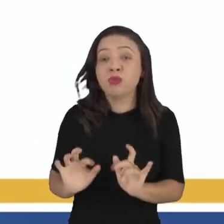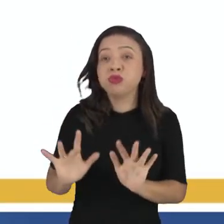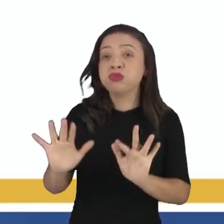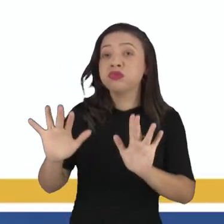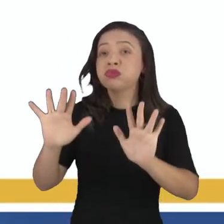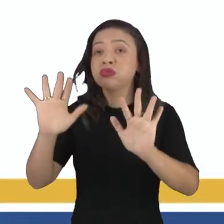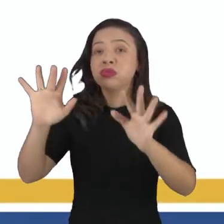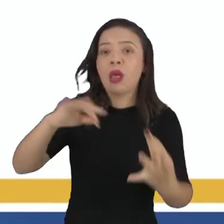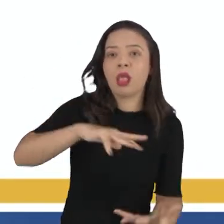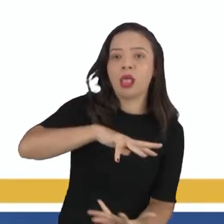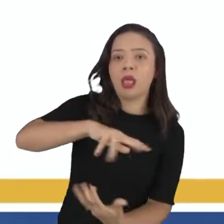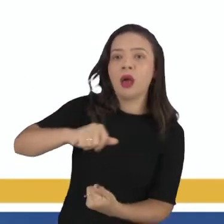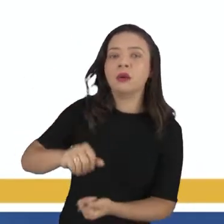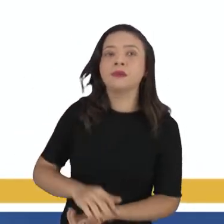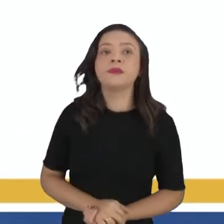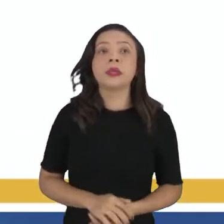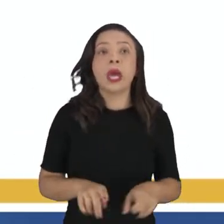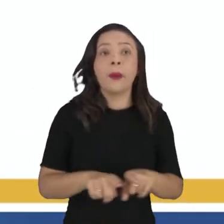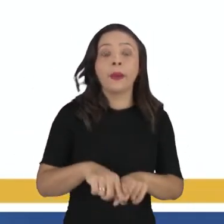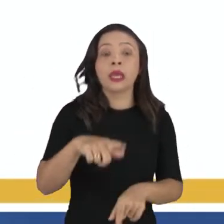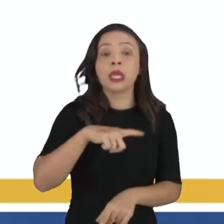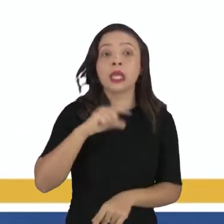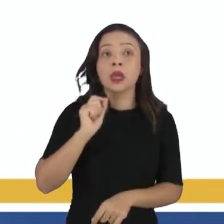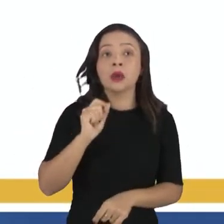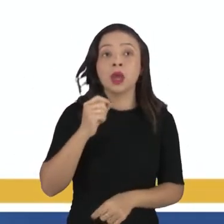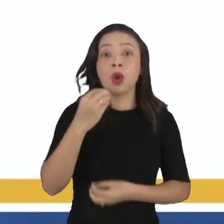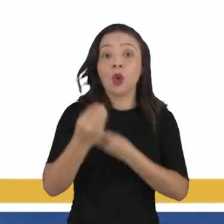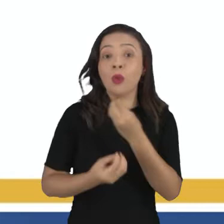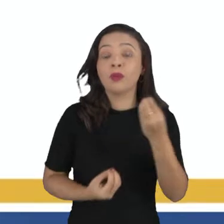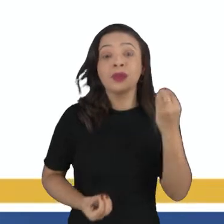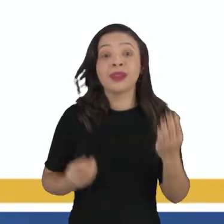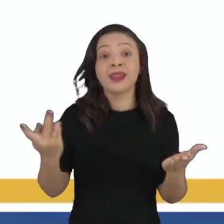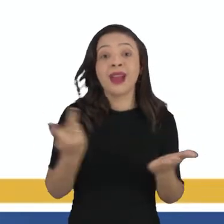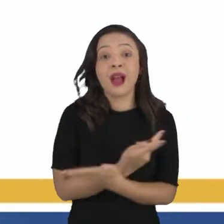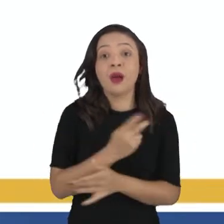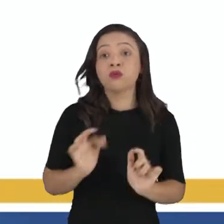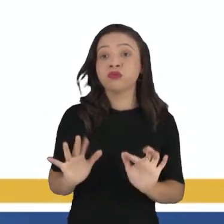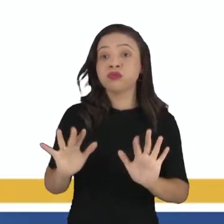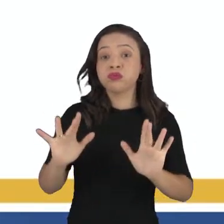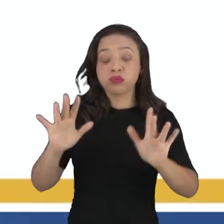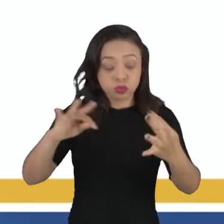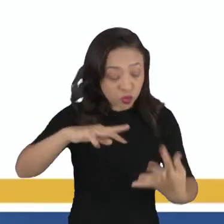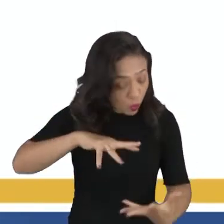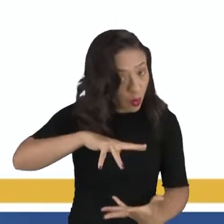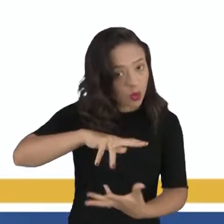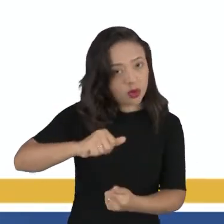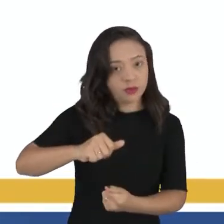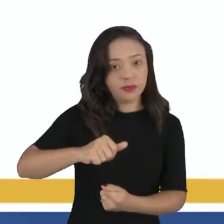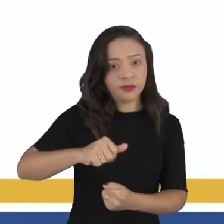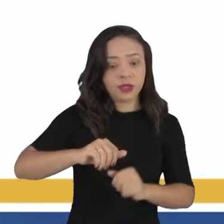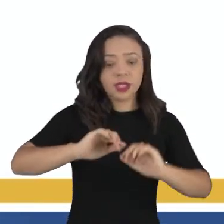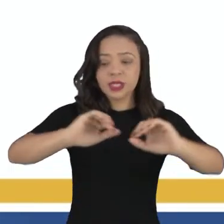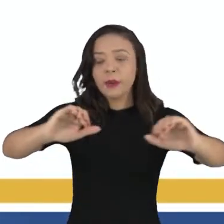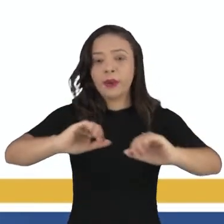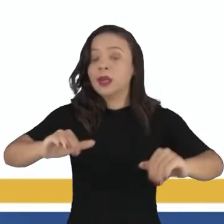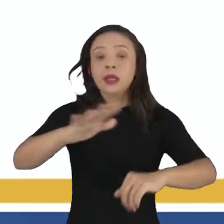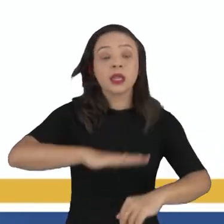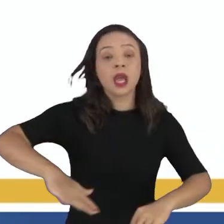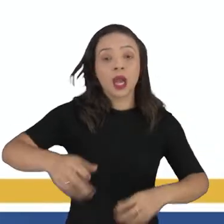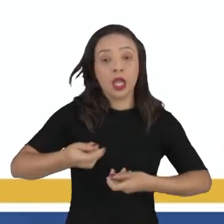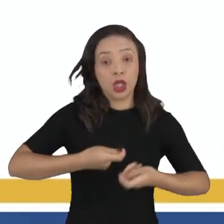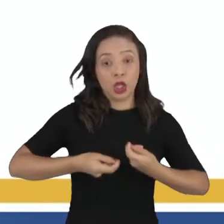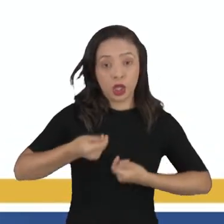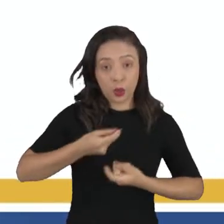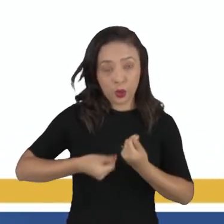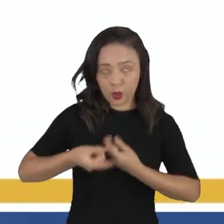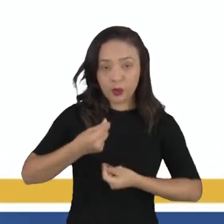tá bom? E ali do outro lado, vocês têm ali as emissões globais de gases do efeito estufa por setor econômico, ou seja,